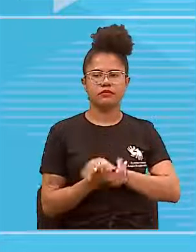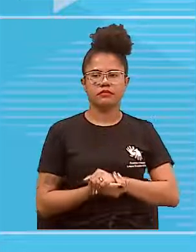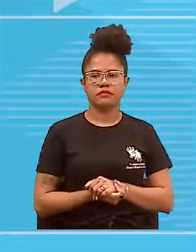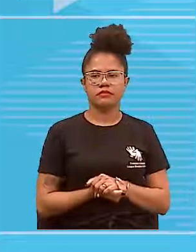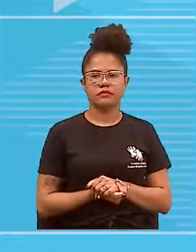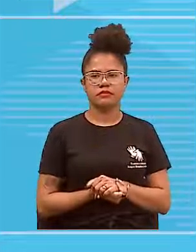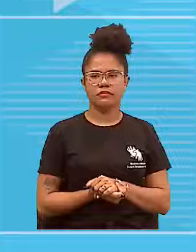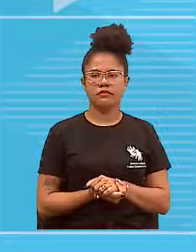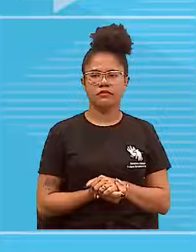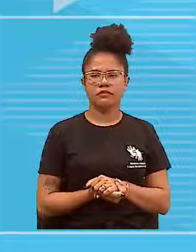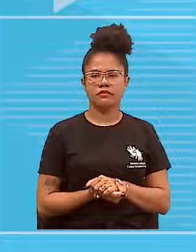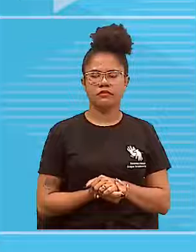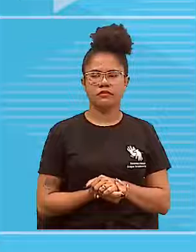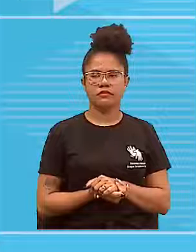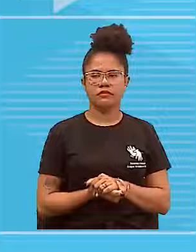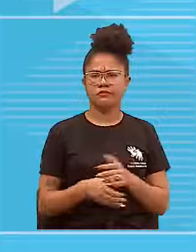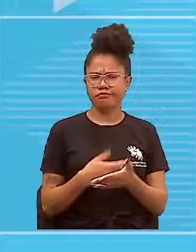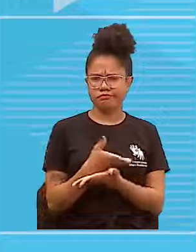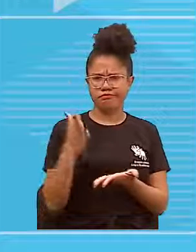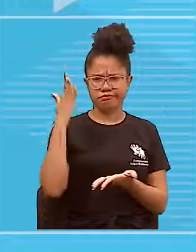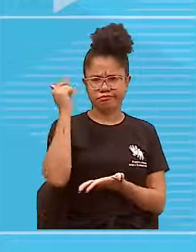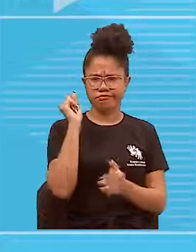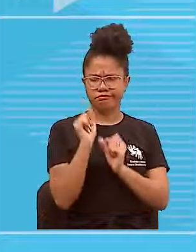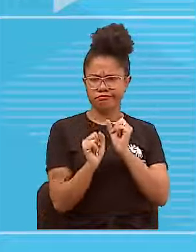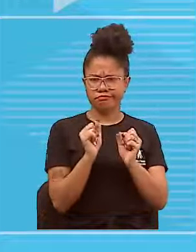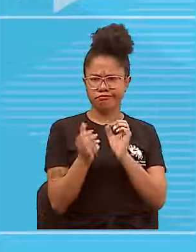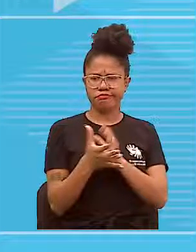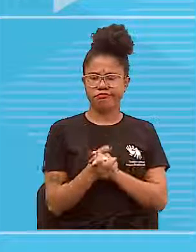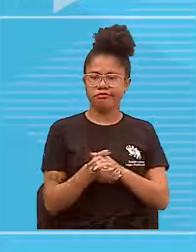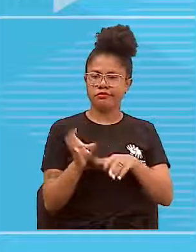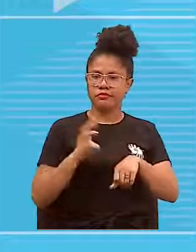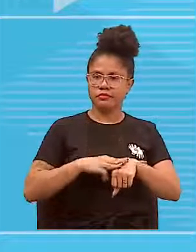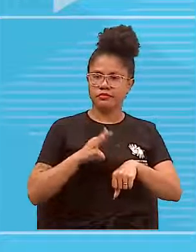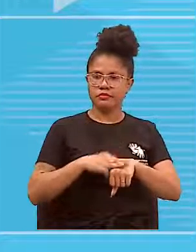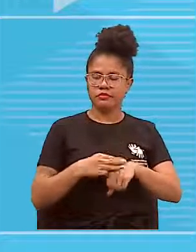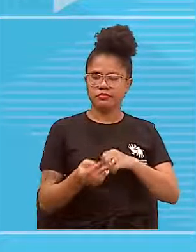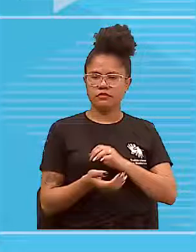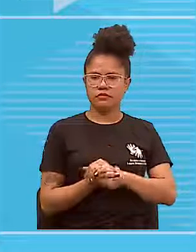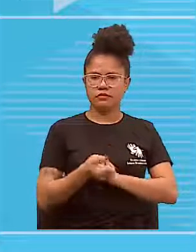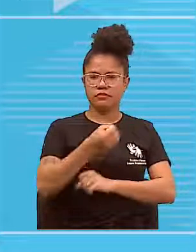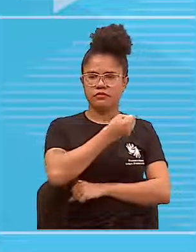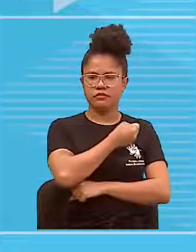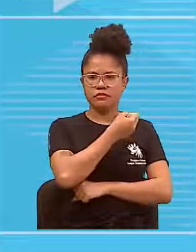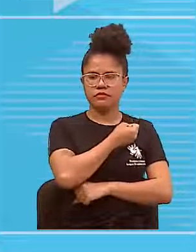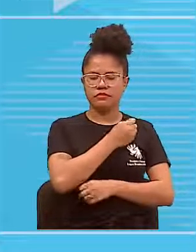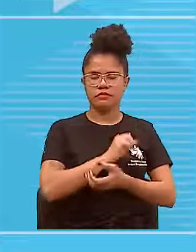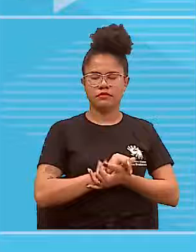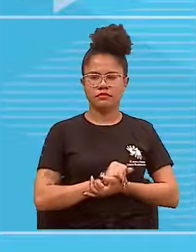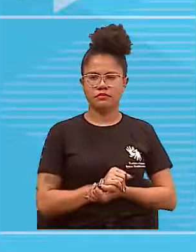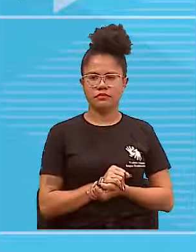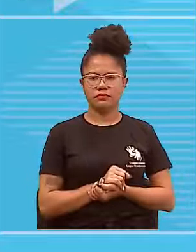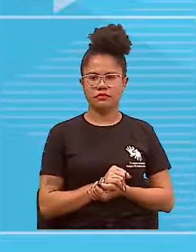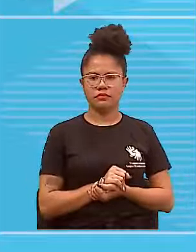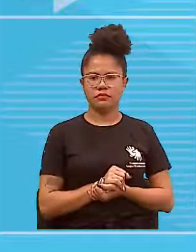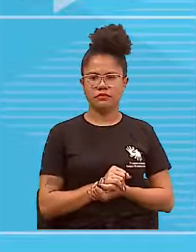algoritmos. Alguém sabe? É uma matemática. Números.